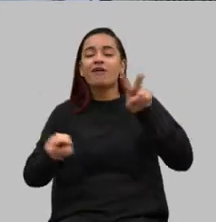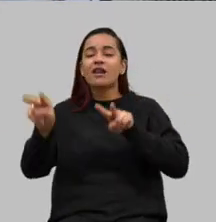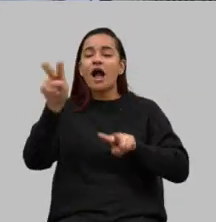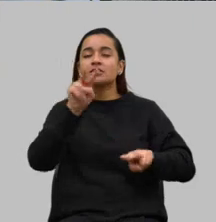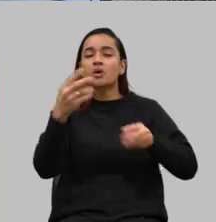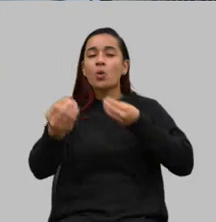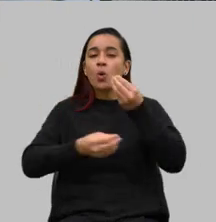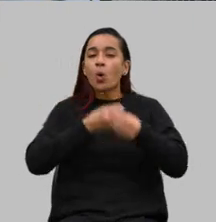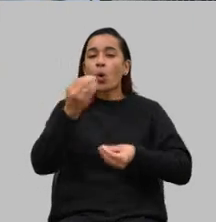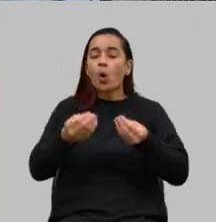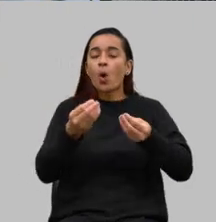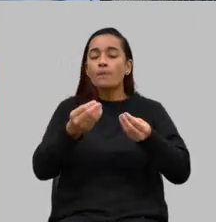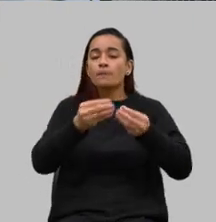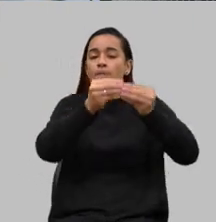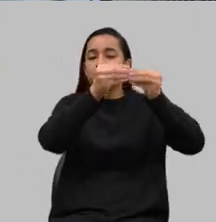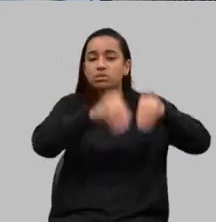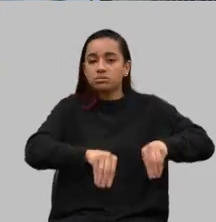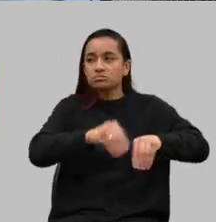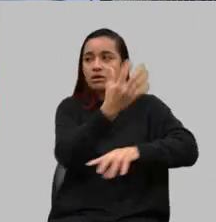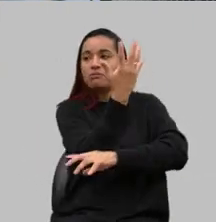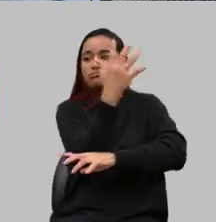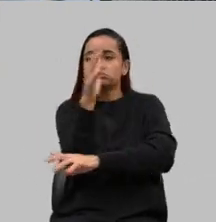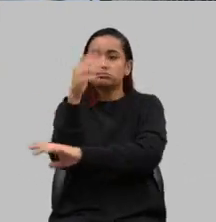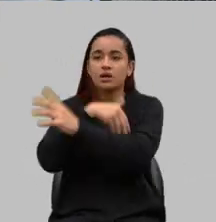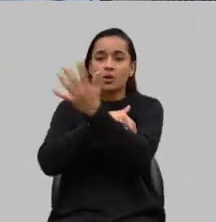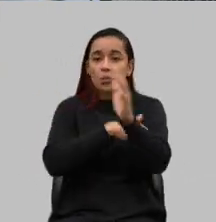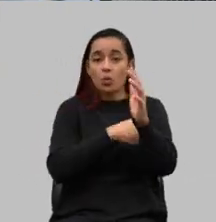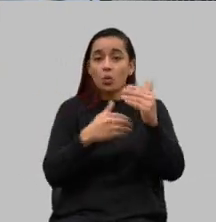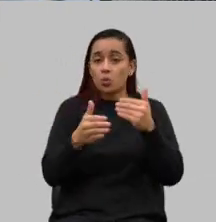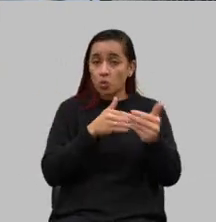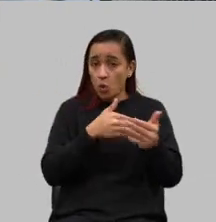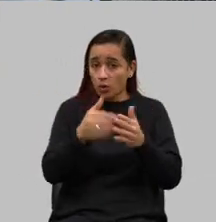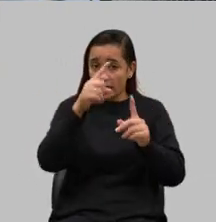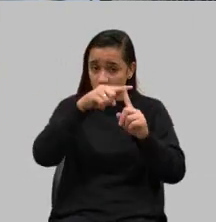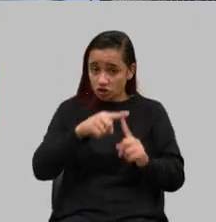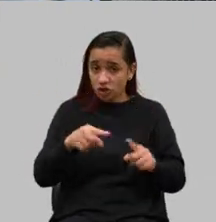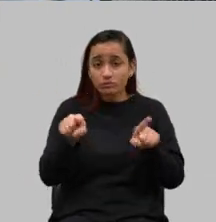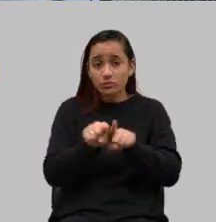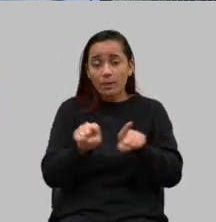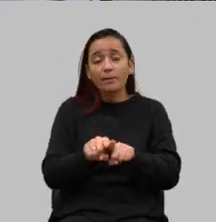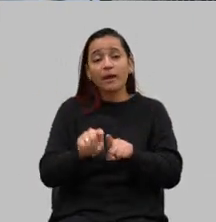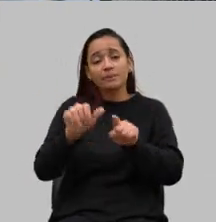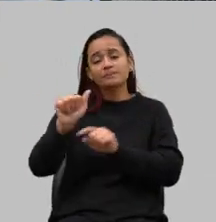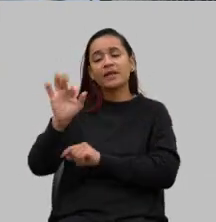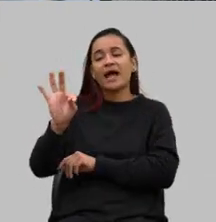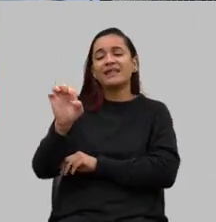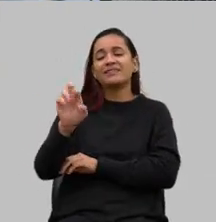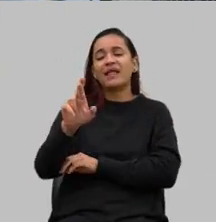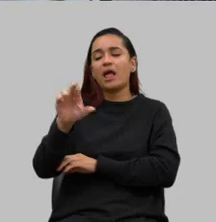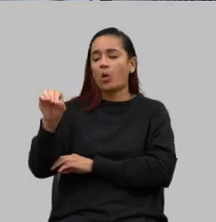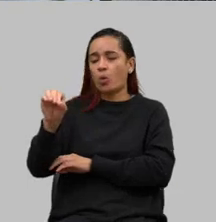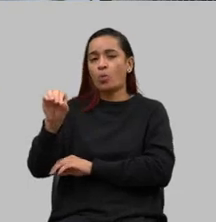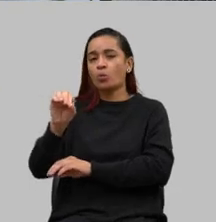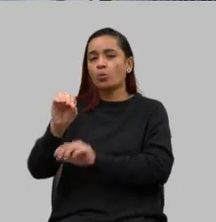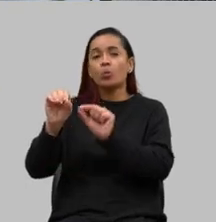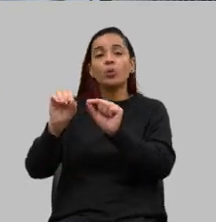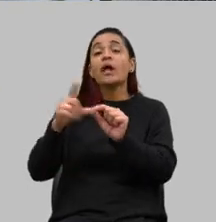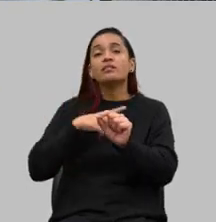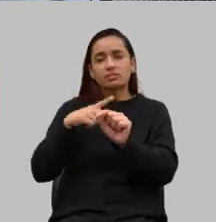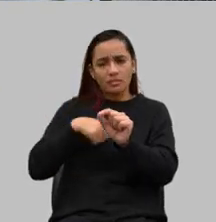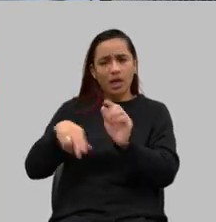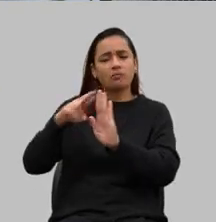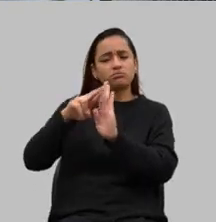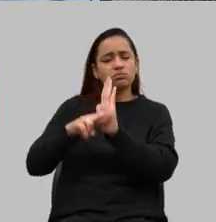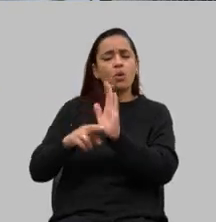poluidor de qualquer tipo de empreendimento e da mesma forma dos aterros sanitários estabelece medidas de controle para a